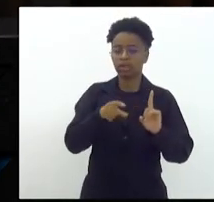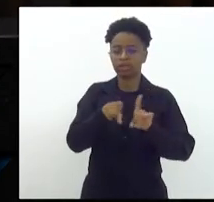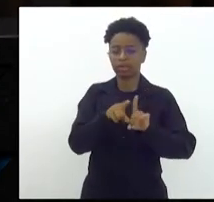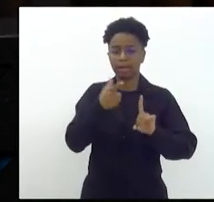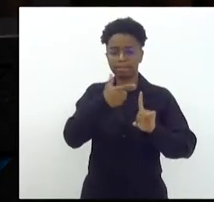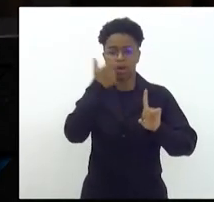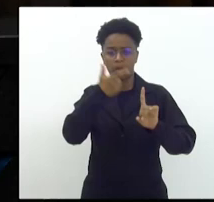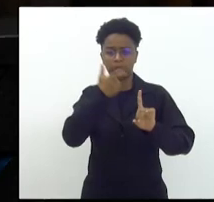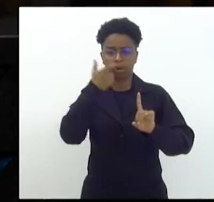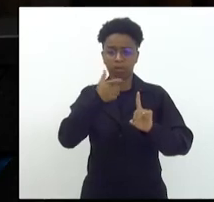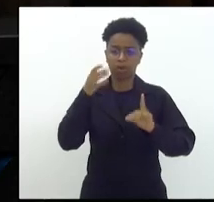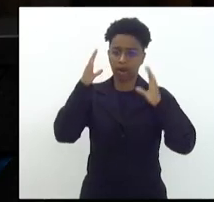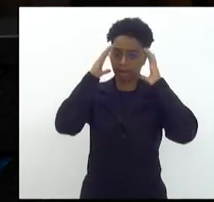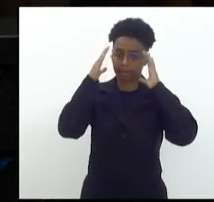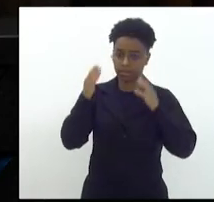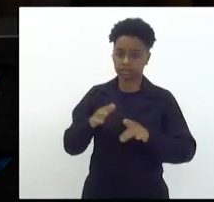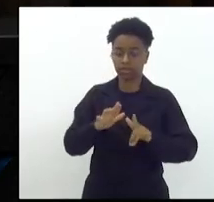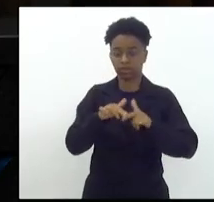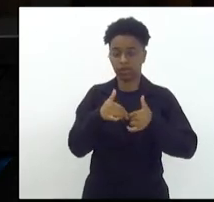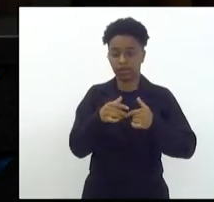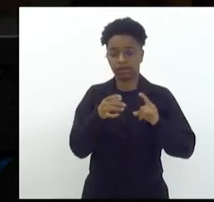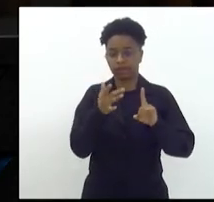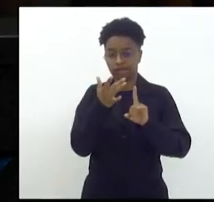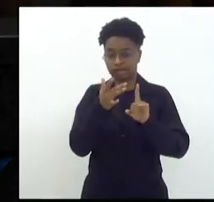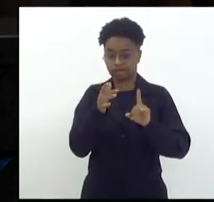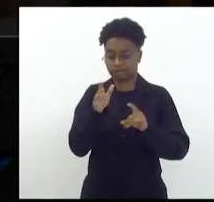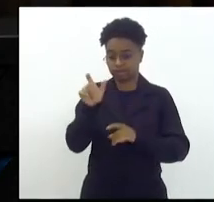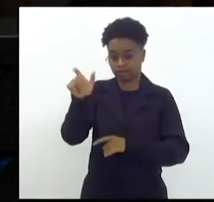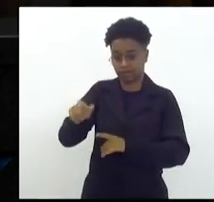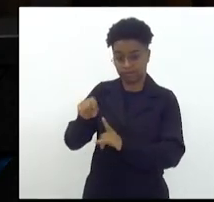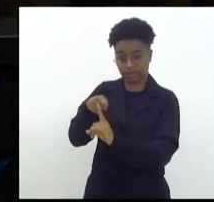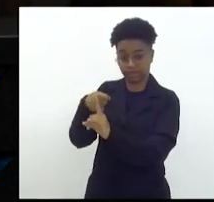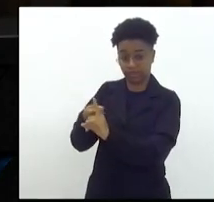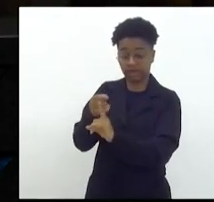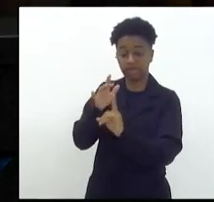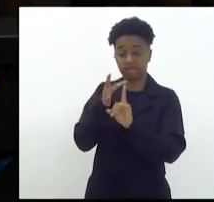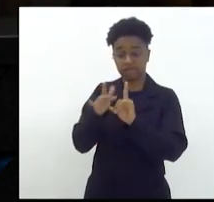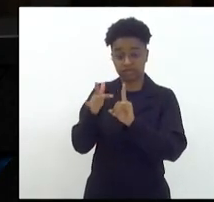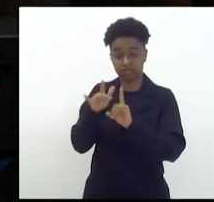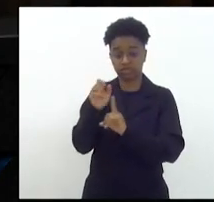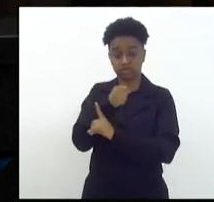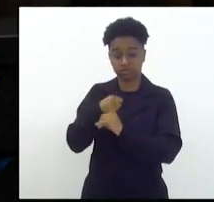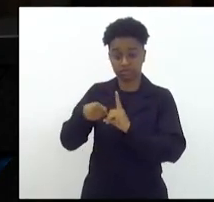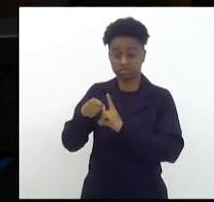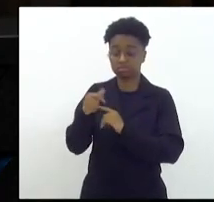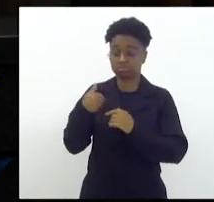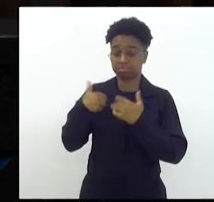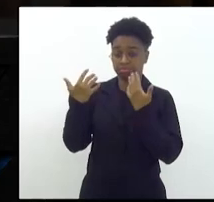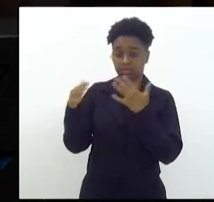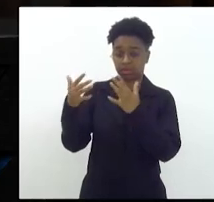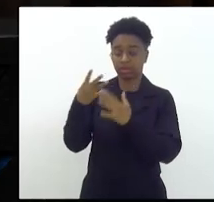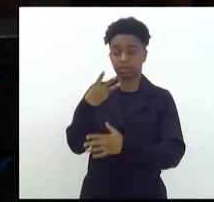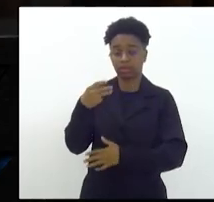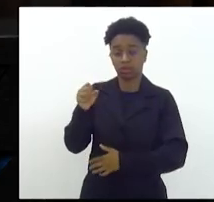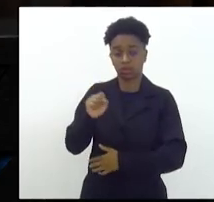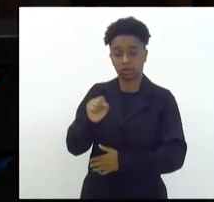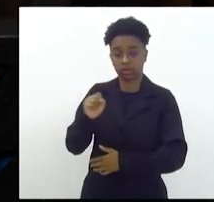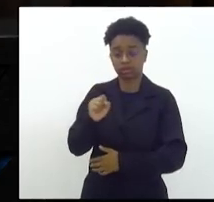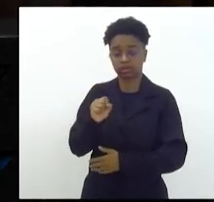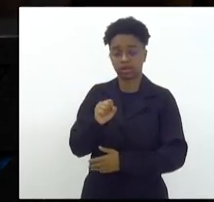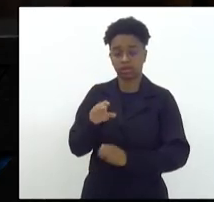cabeça por Vítimas da Sociedade eu quero dar nesse momento Parabéns ao trigésimo oitavo Batalhão ao